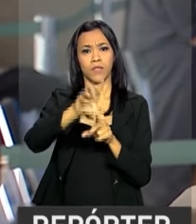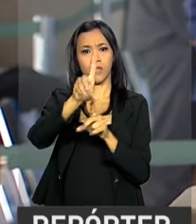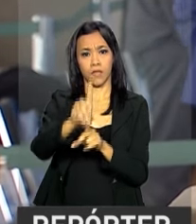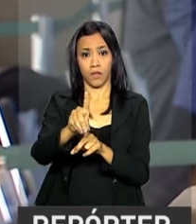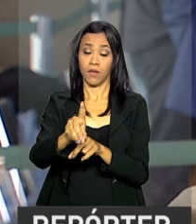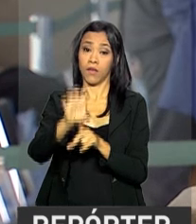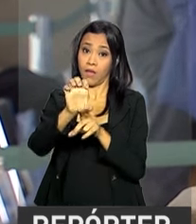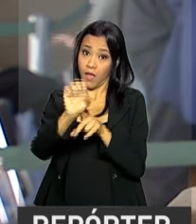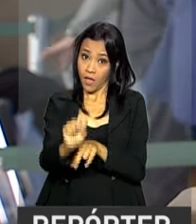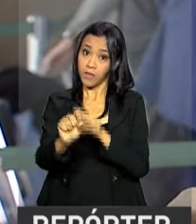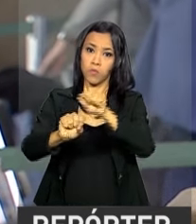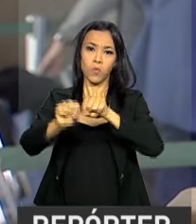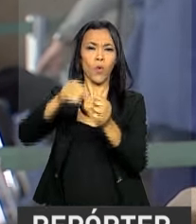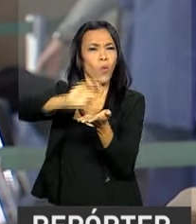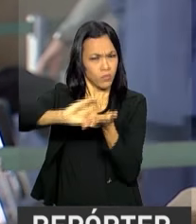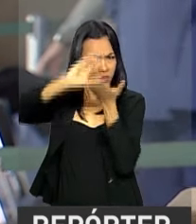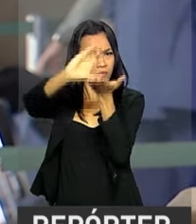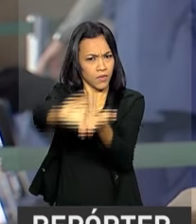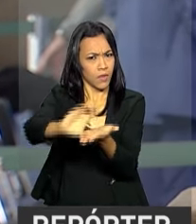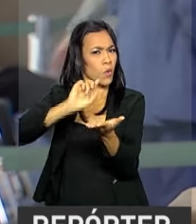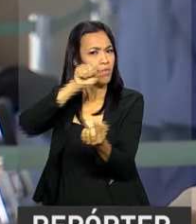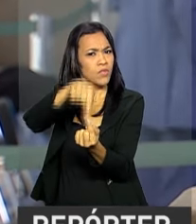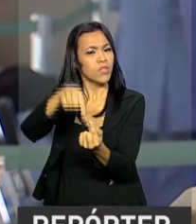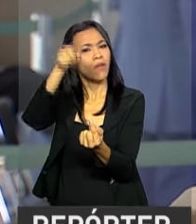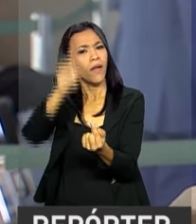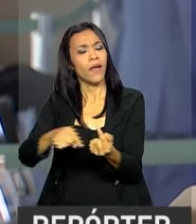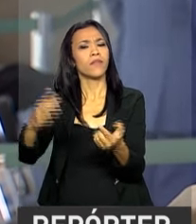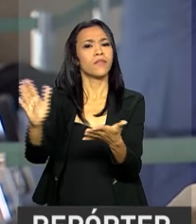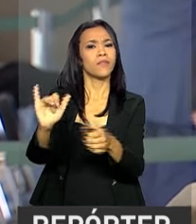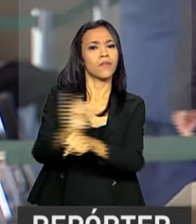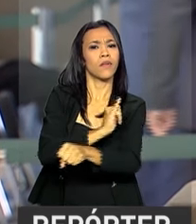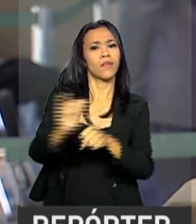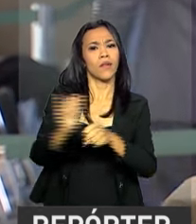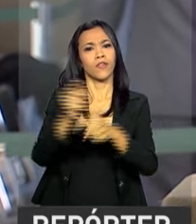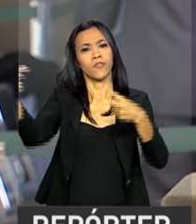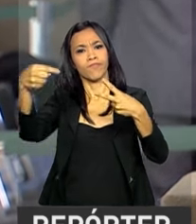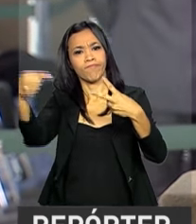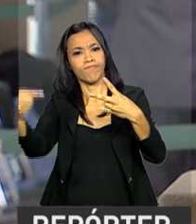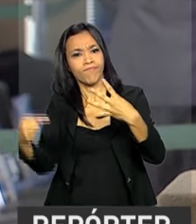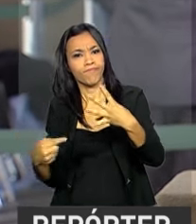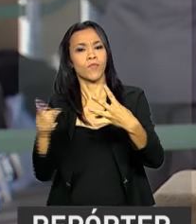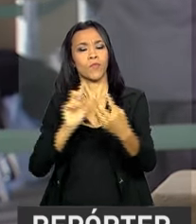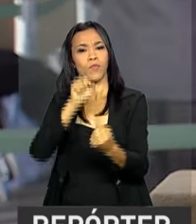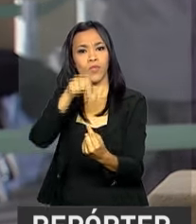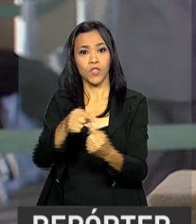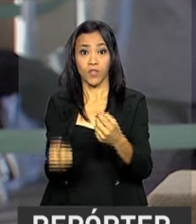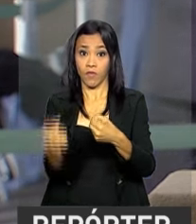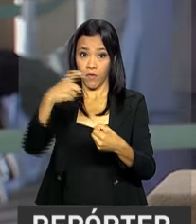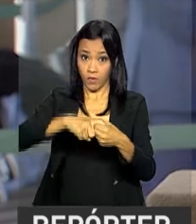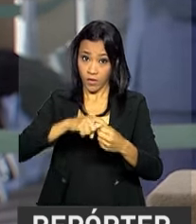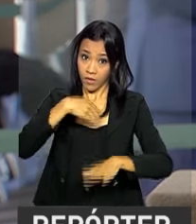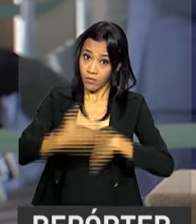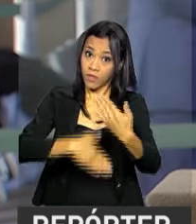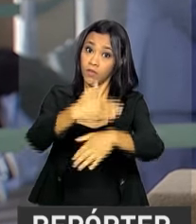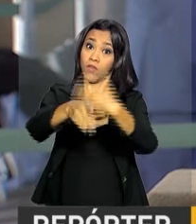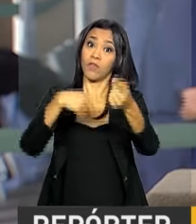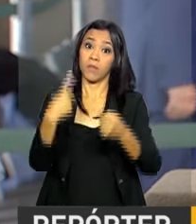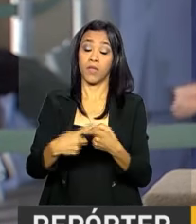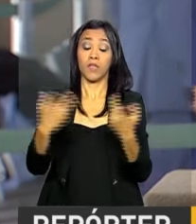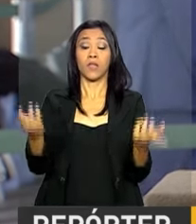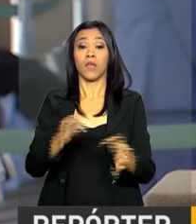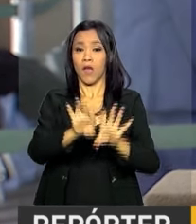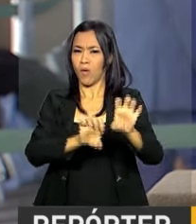Social. O objetivo da reunião de hoje é discutir medidas para a retomada do crescimento, como infraestrutura, déficit